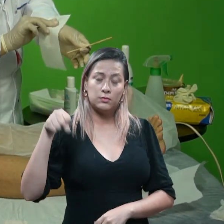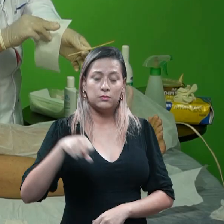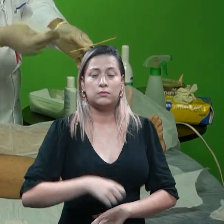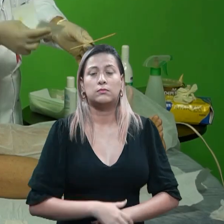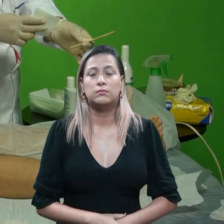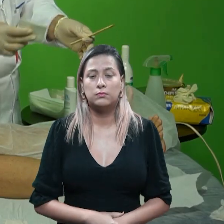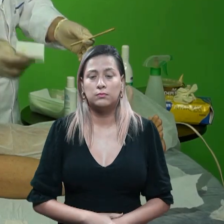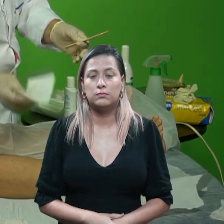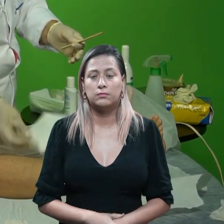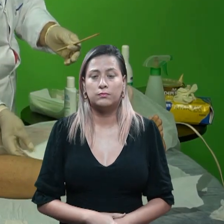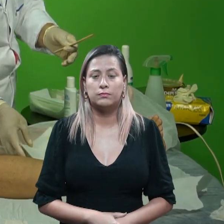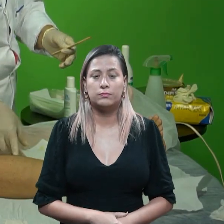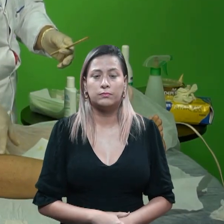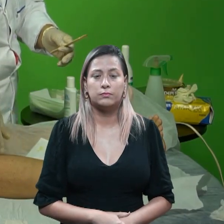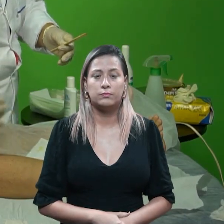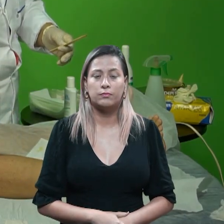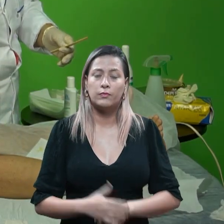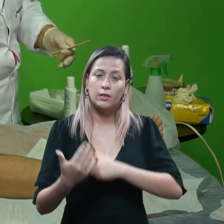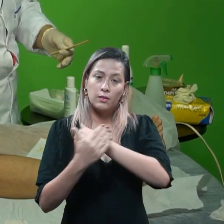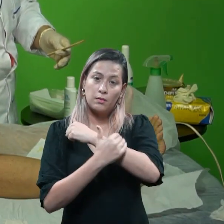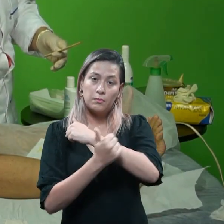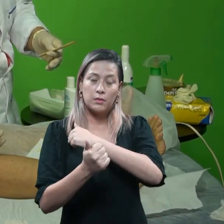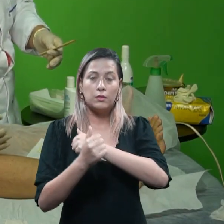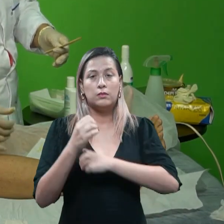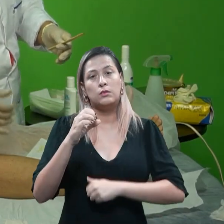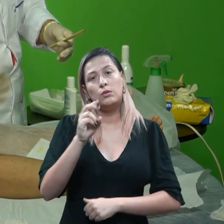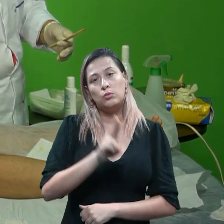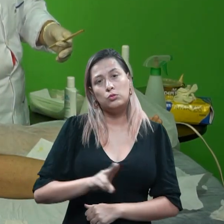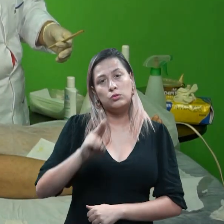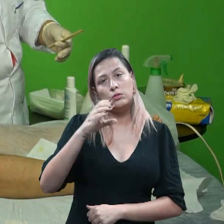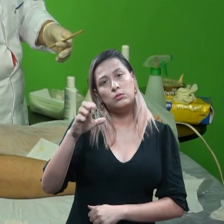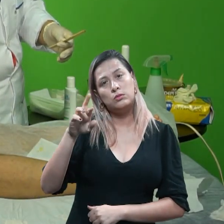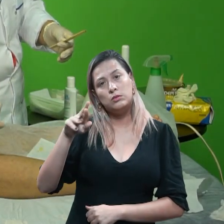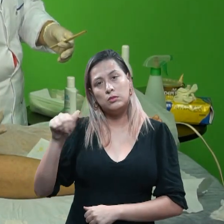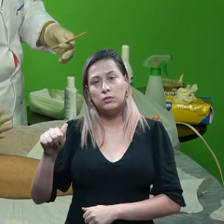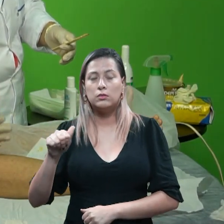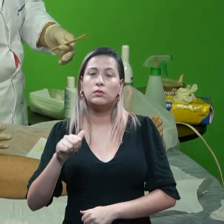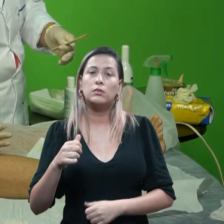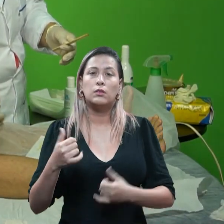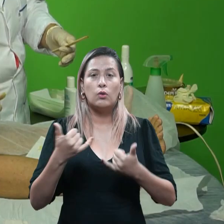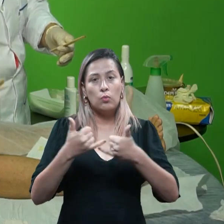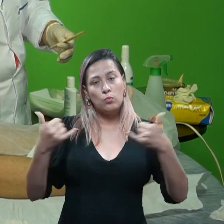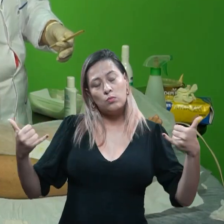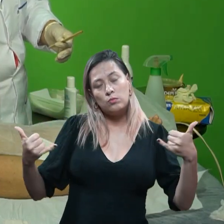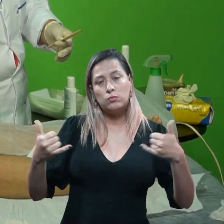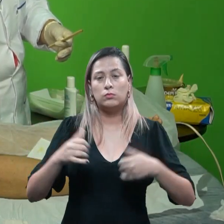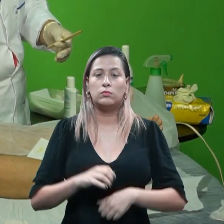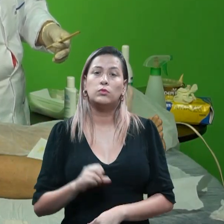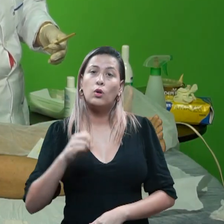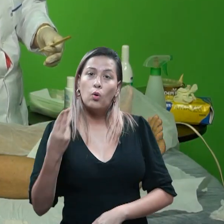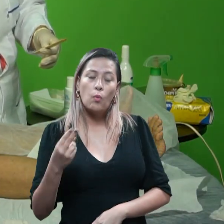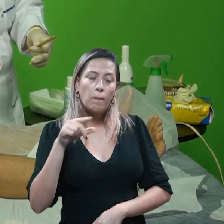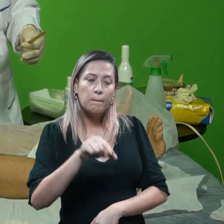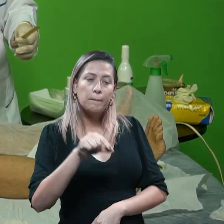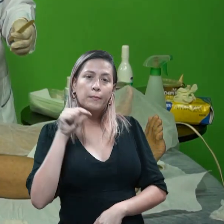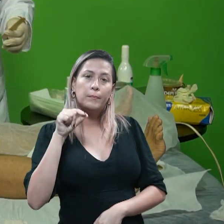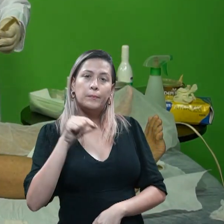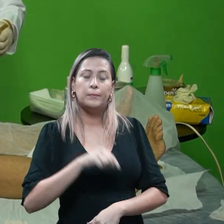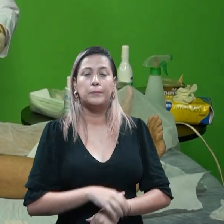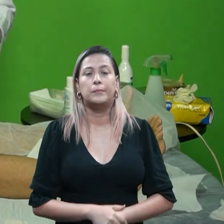Existem. A gente pode fazer a depilação com cera, pode fazer a depilação com linha, pode fazer com